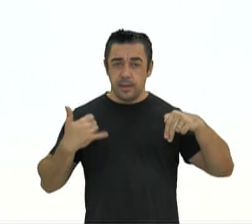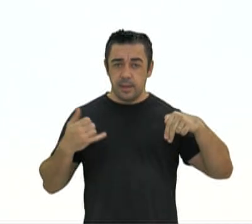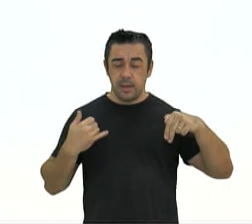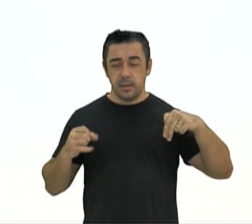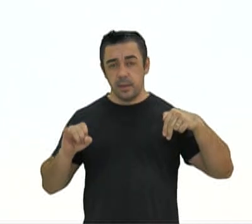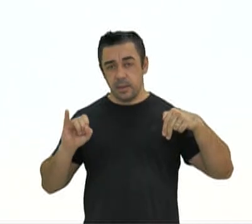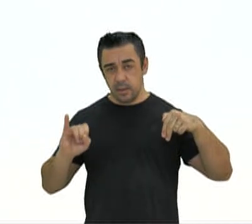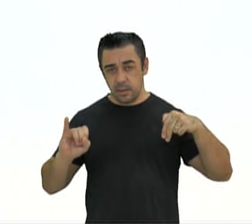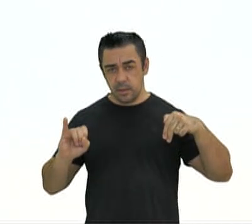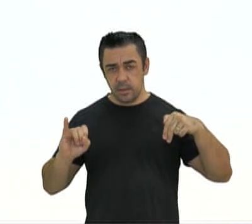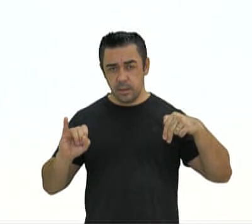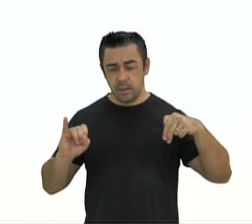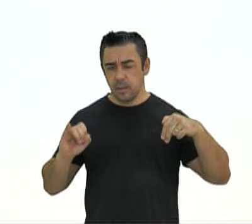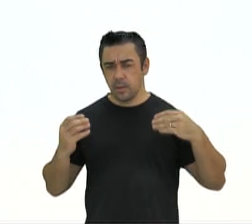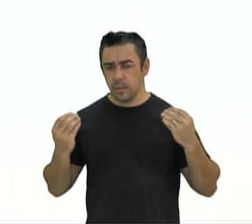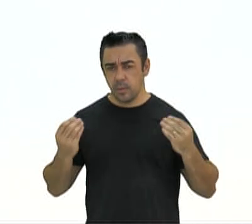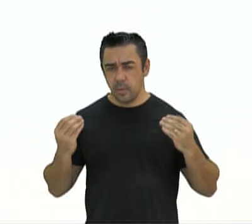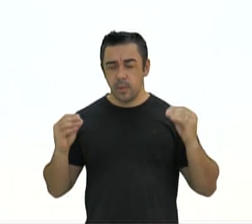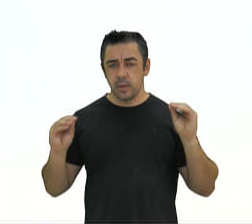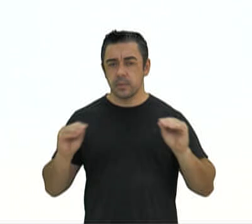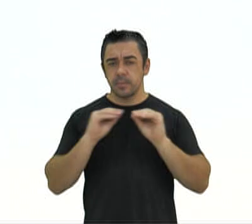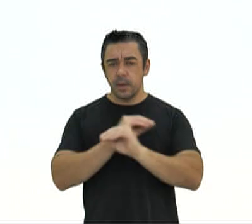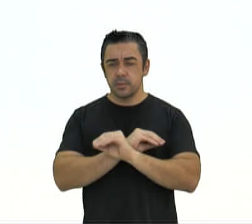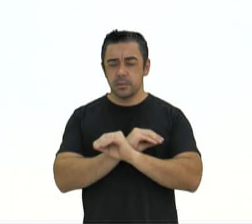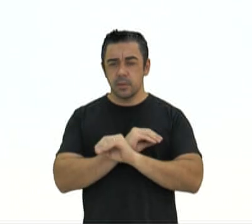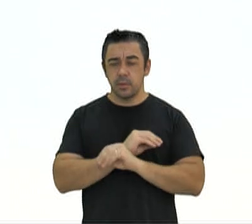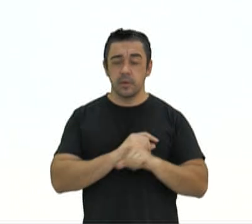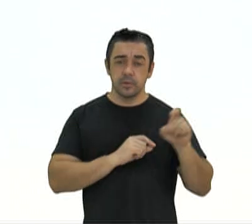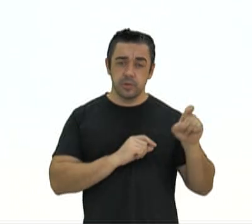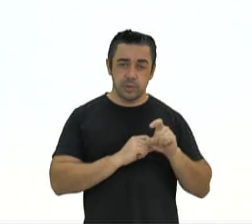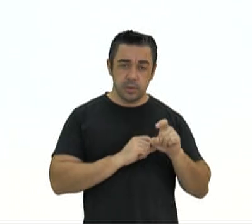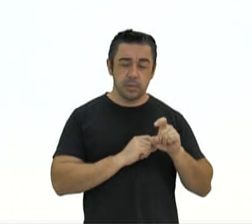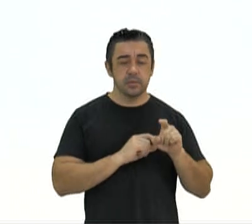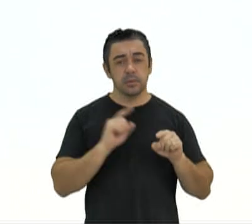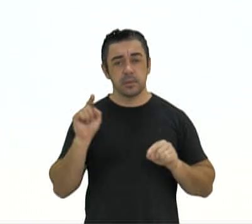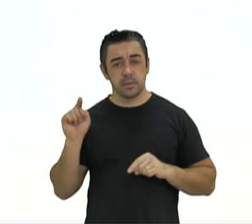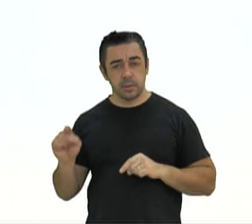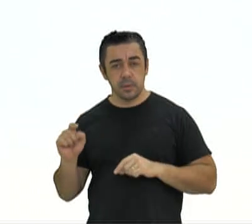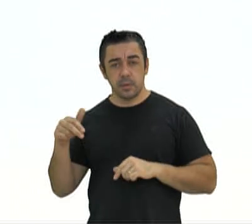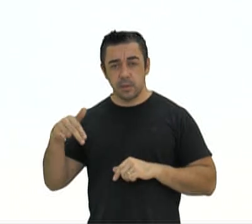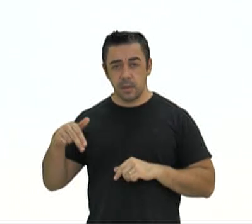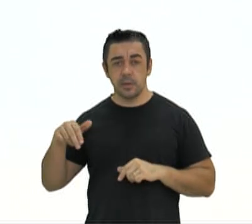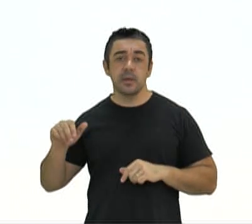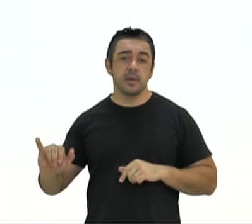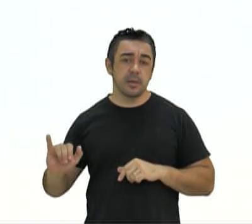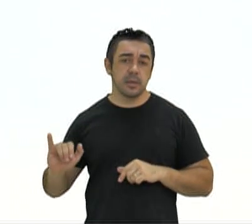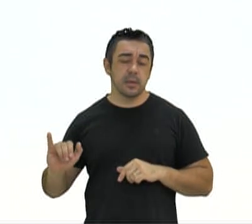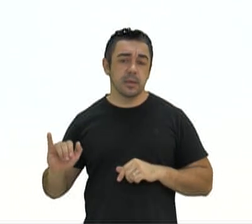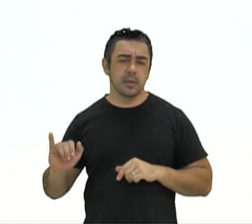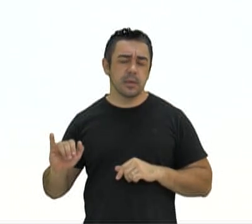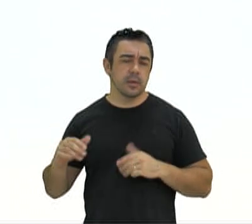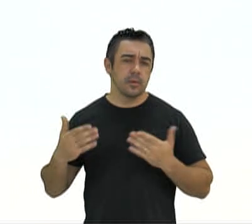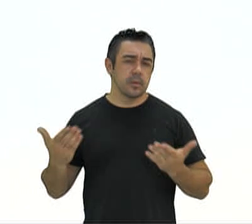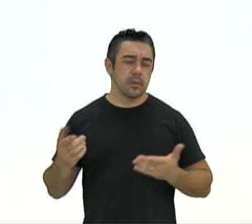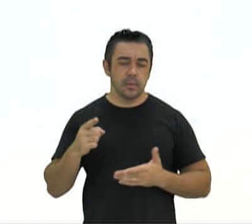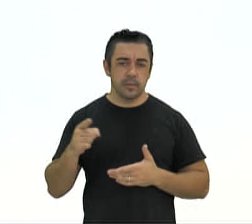é I, obtenha uma expressão matemática de x em função de n e i. Então, o que vocês vão